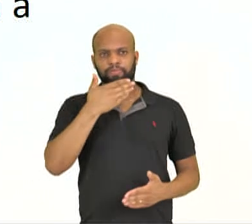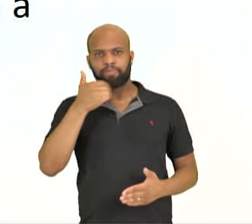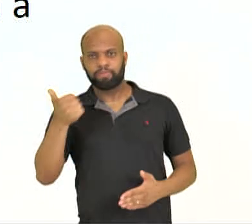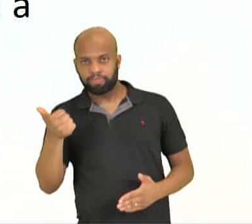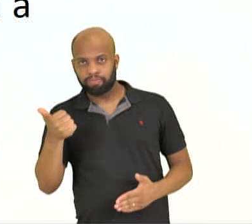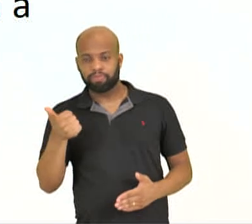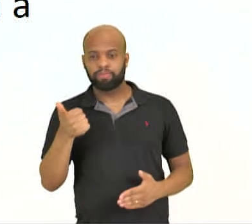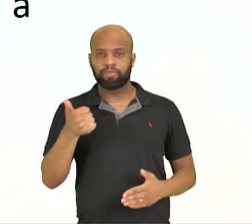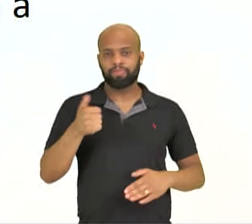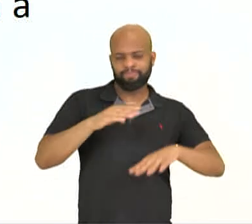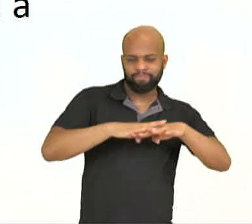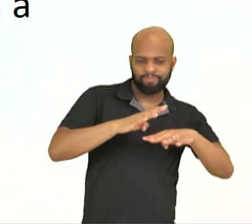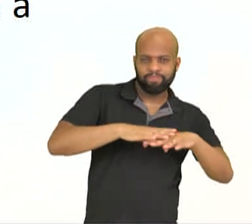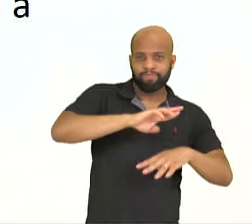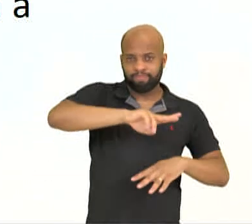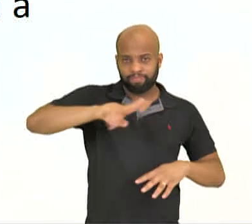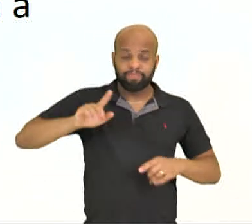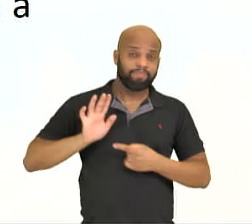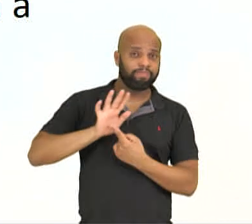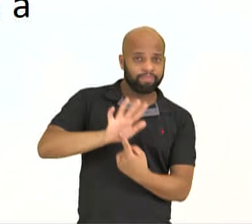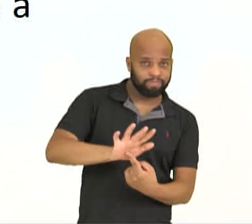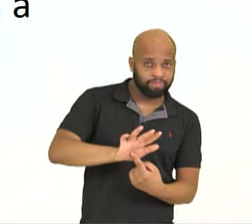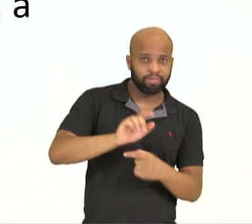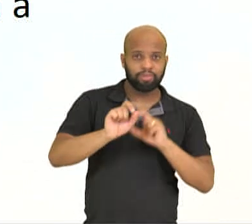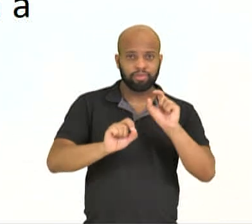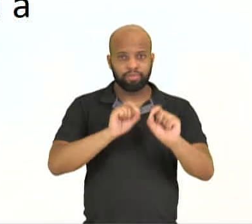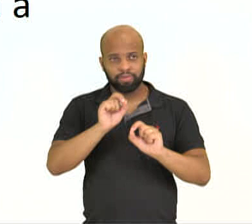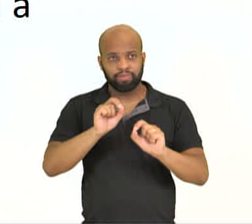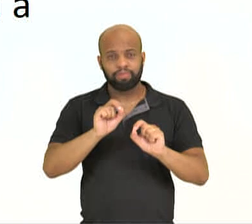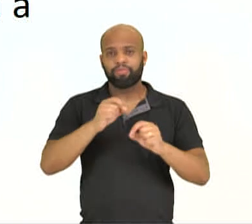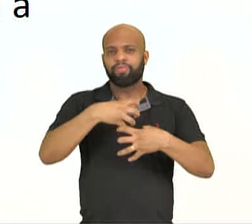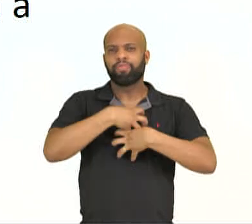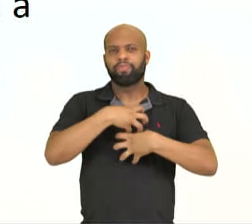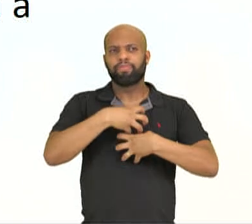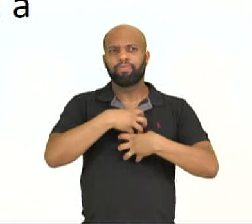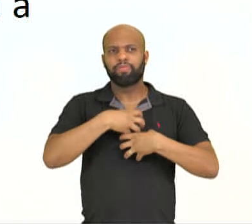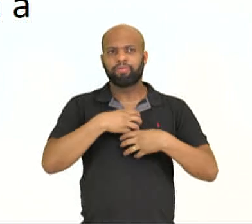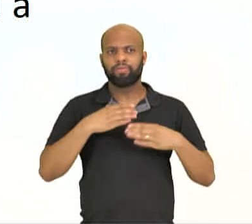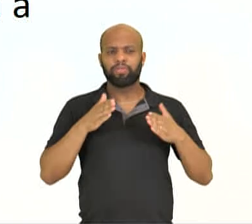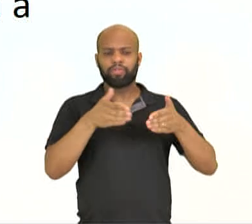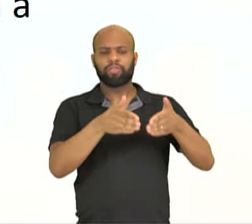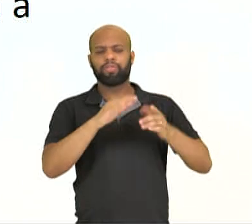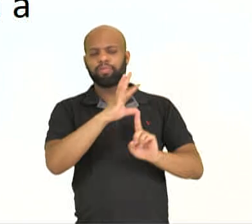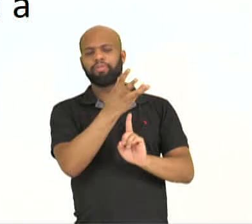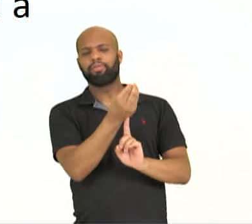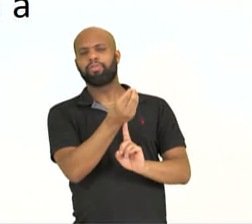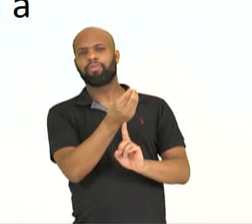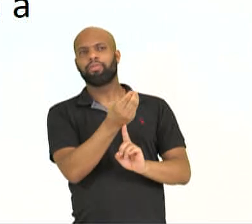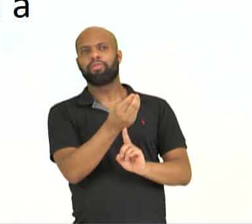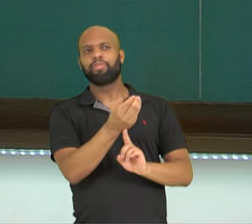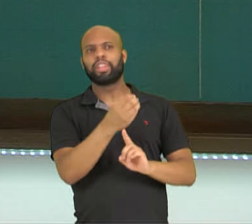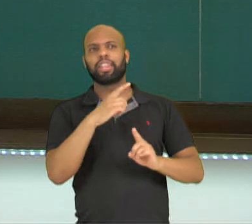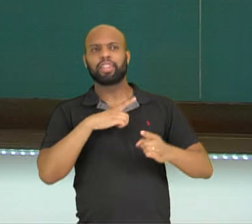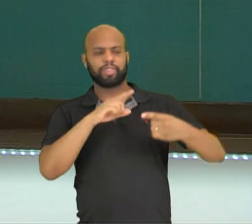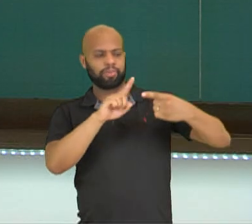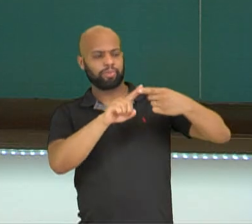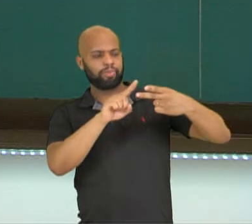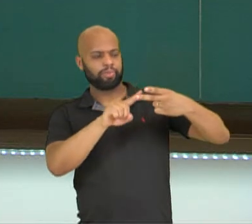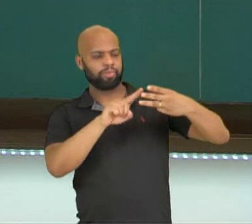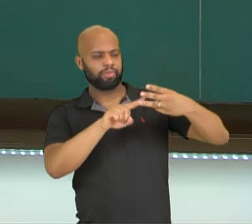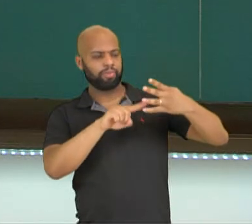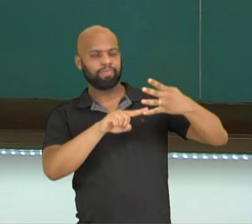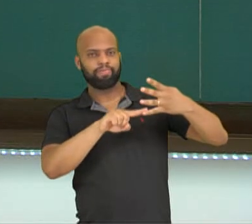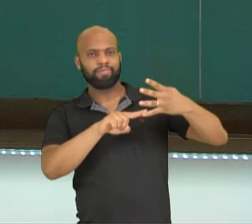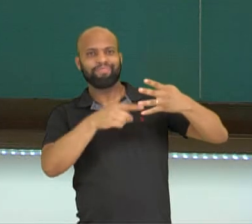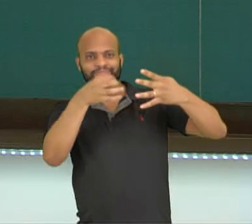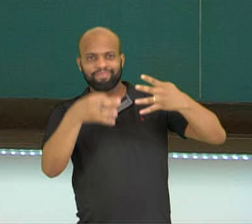ciências exatas, demonstrava uma certa propensão à arte. Uma dessas alternativas